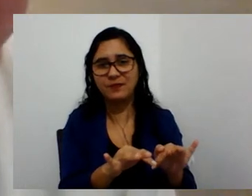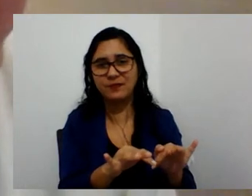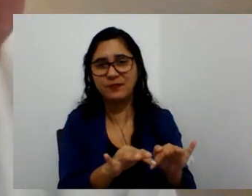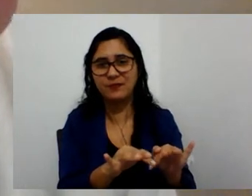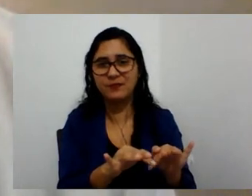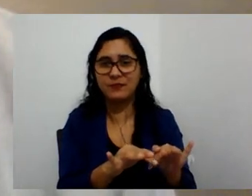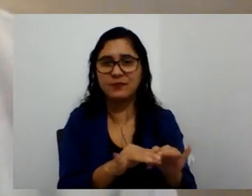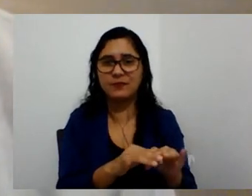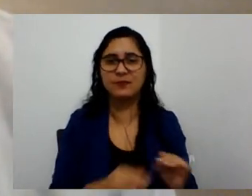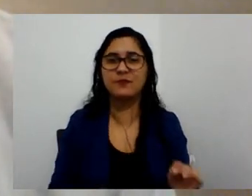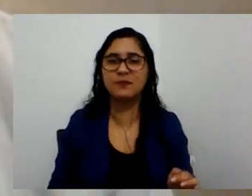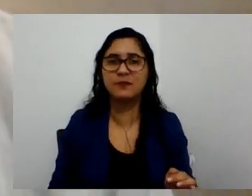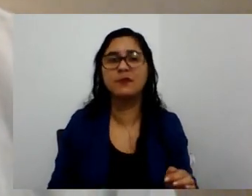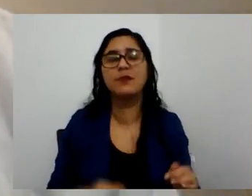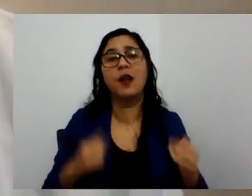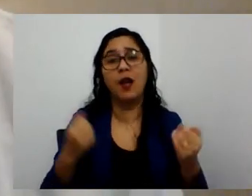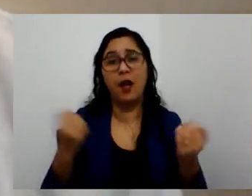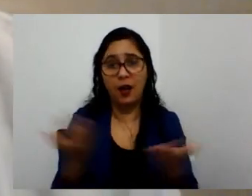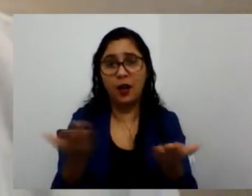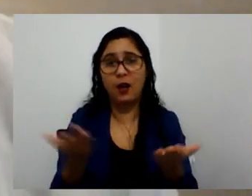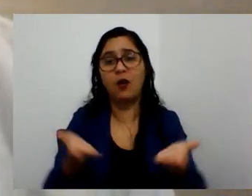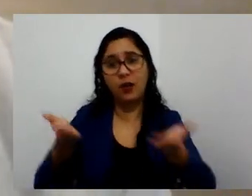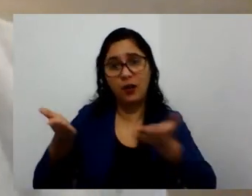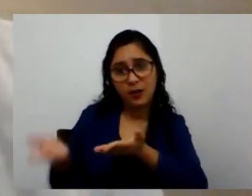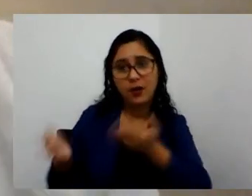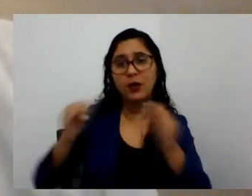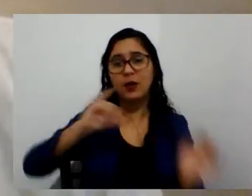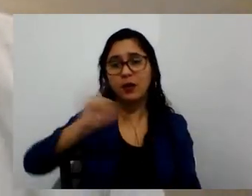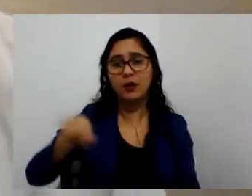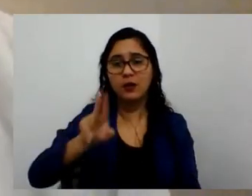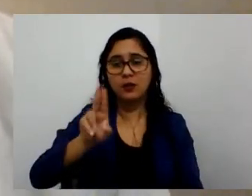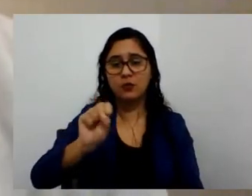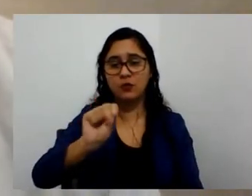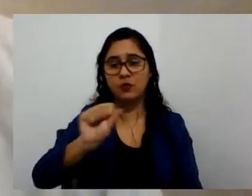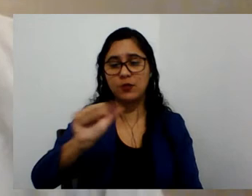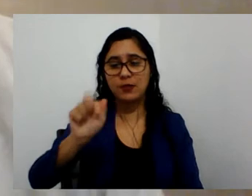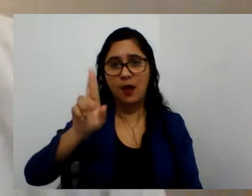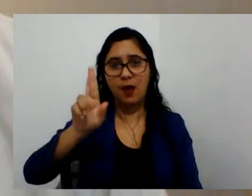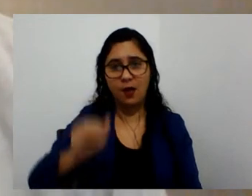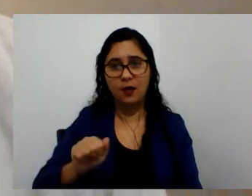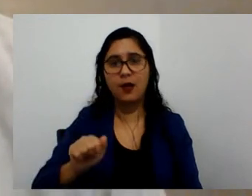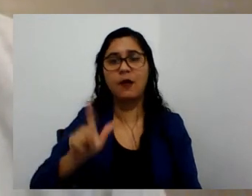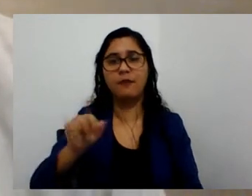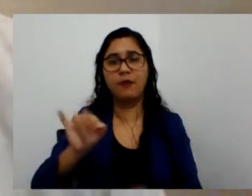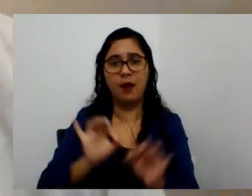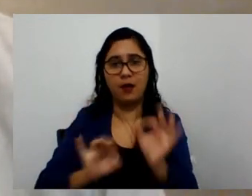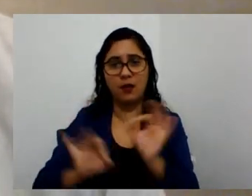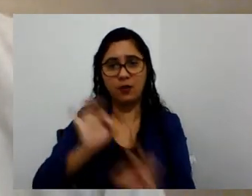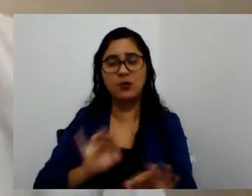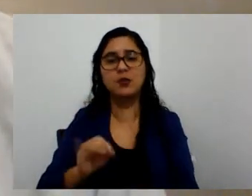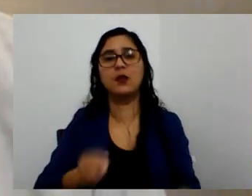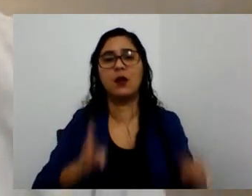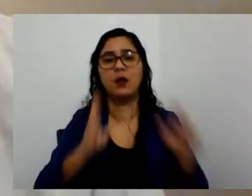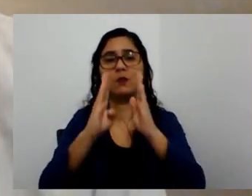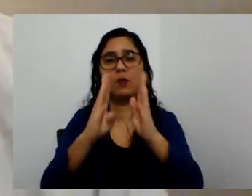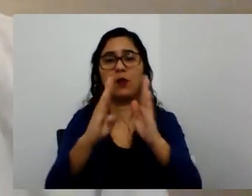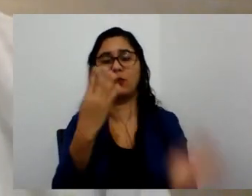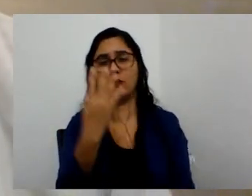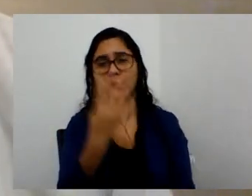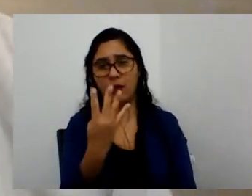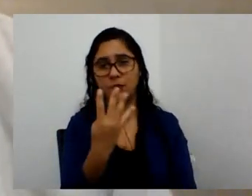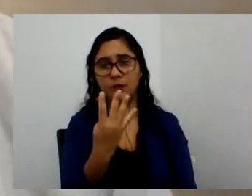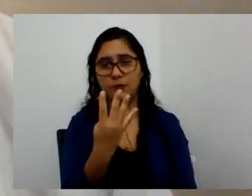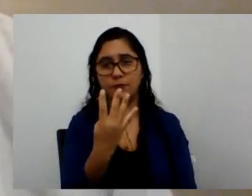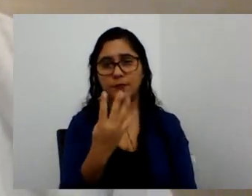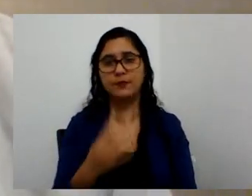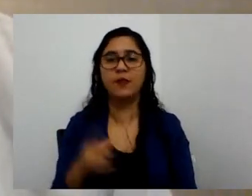direito ao final. Então, com isso, eu passo a palavra à Jussara, que formulará o bloco 4, e ela mesma